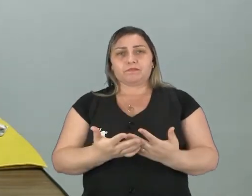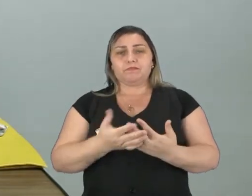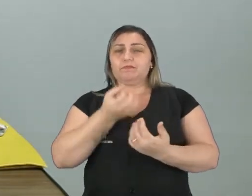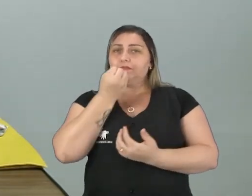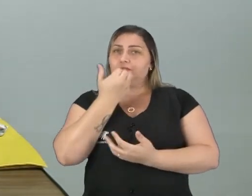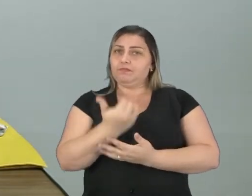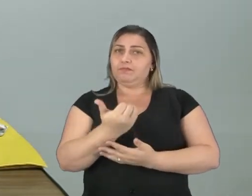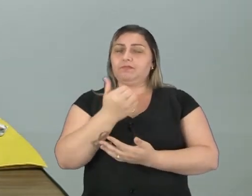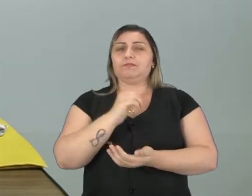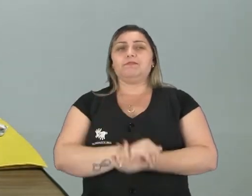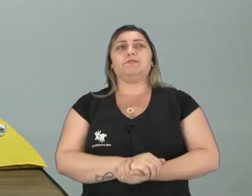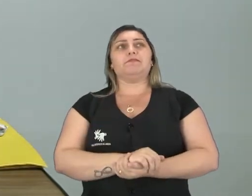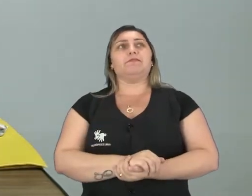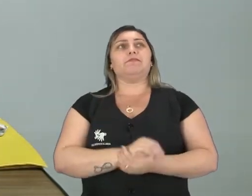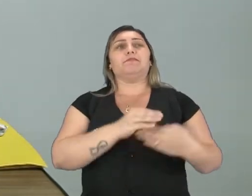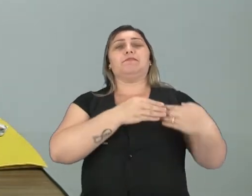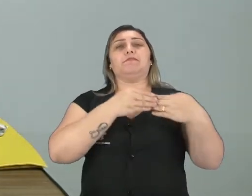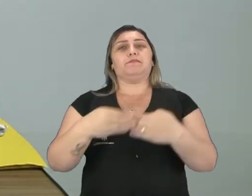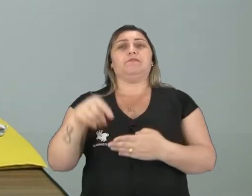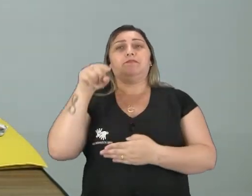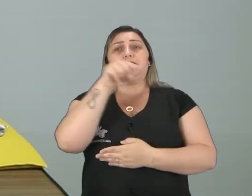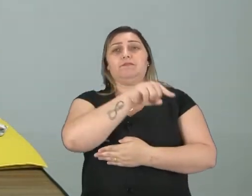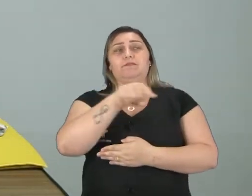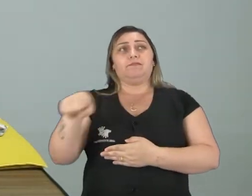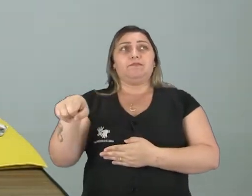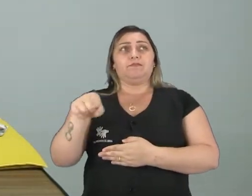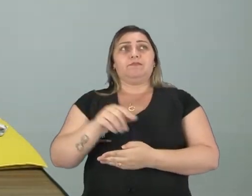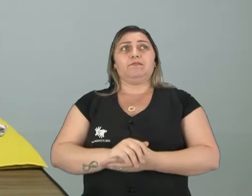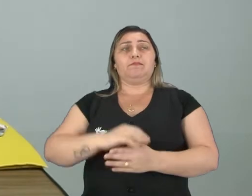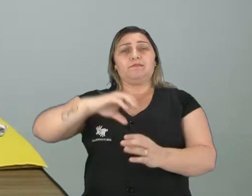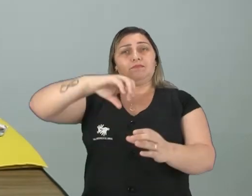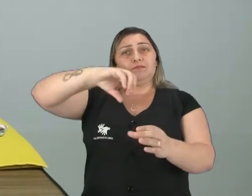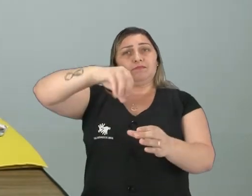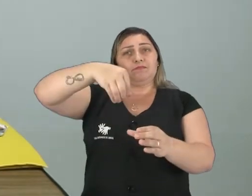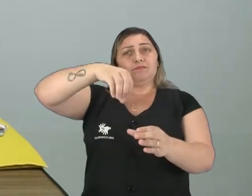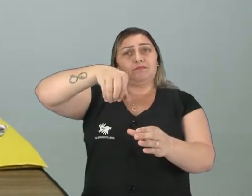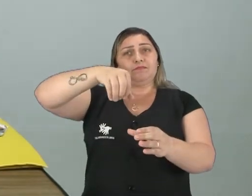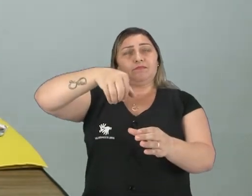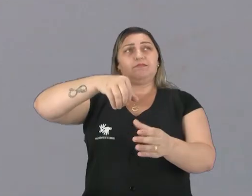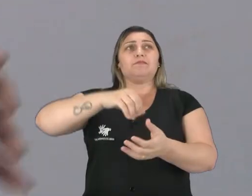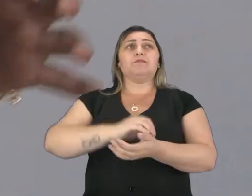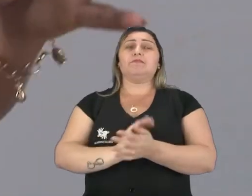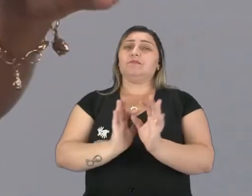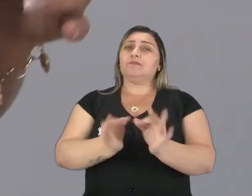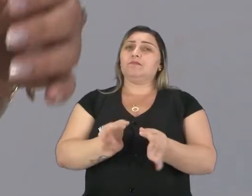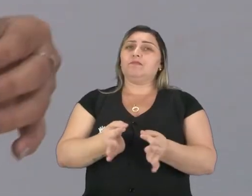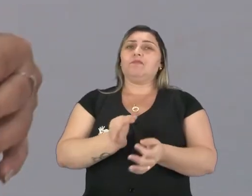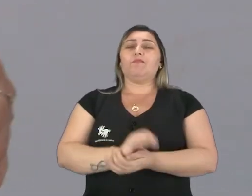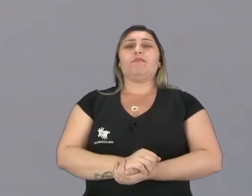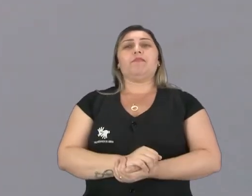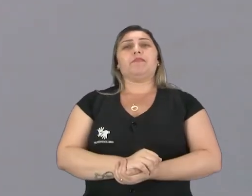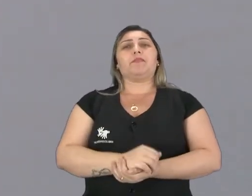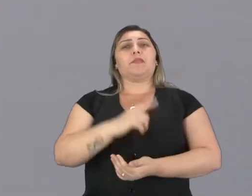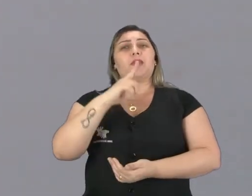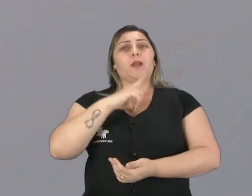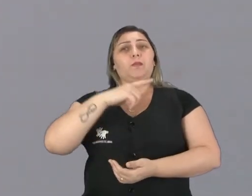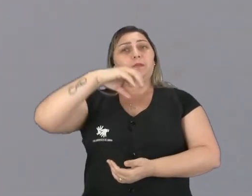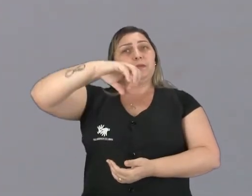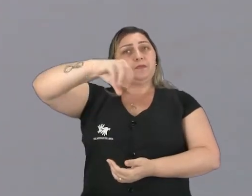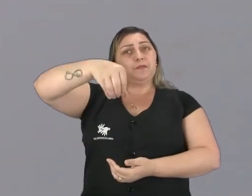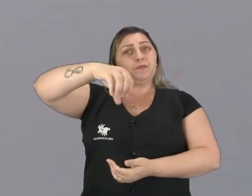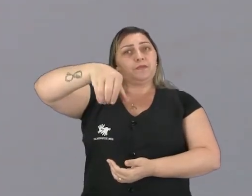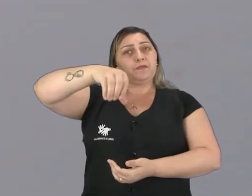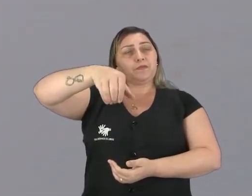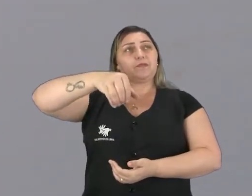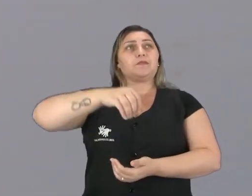Muito bem? Trouxe aqui para vocês, ó, uma torneirinha, certo? Aqui tem uma